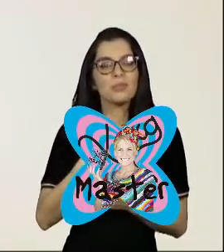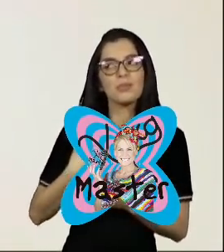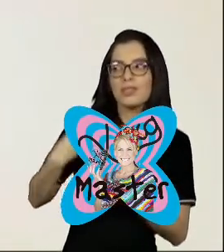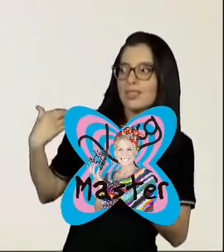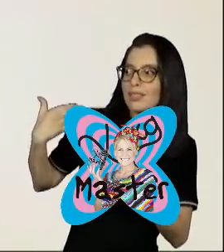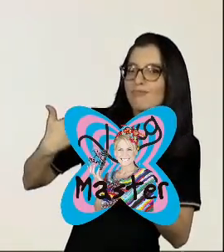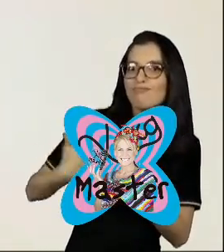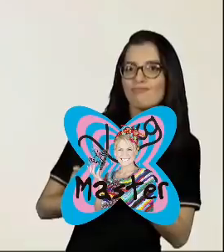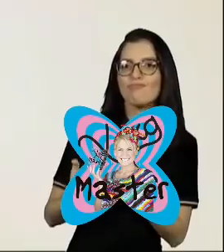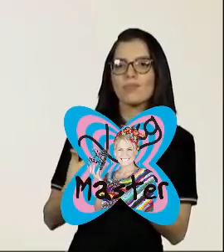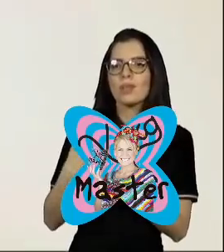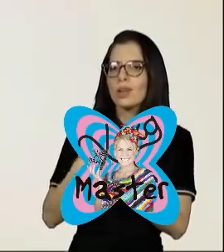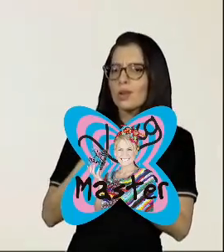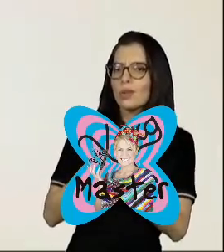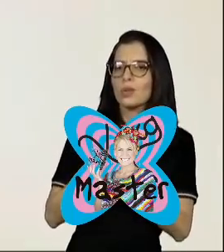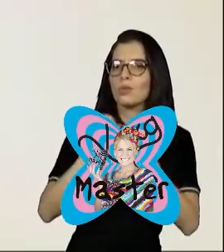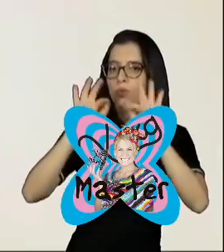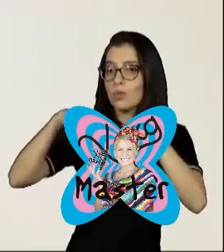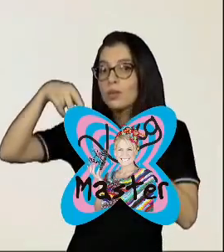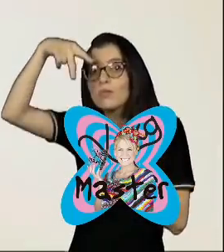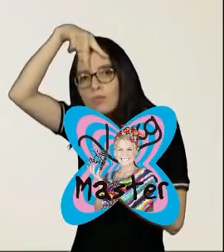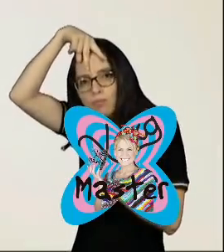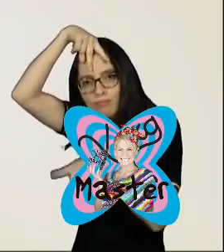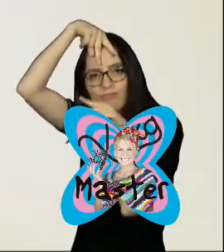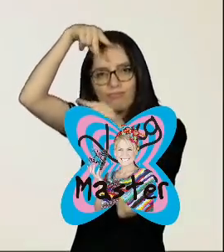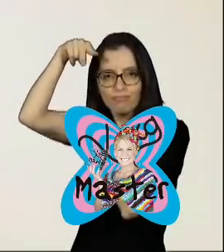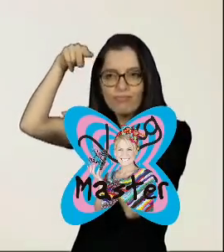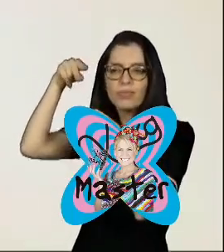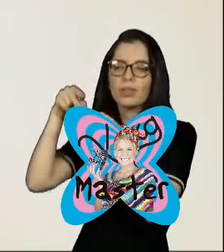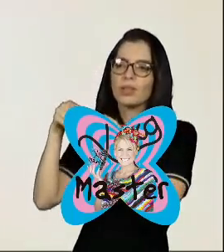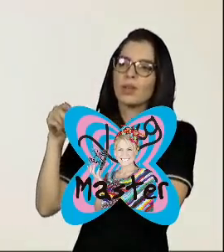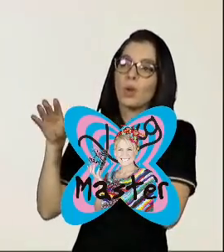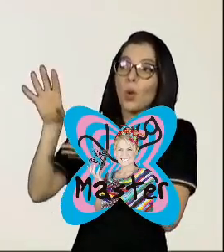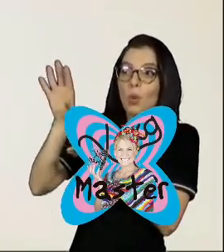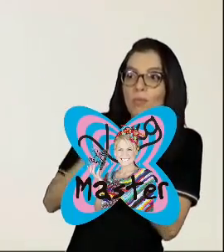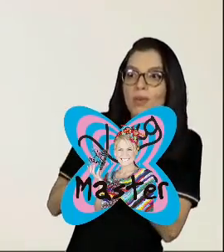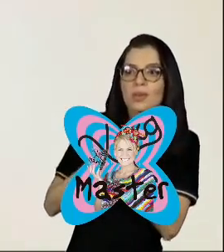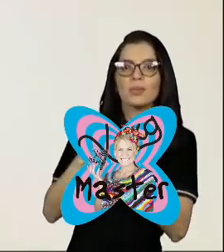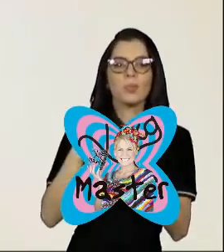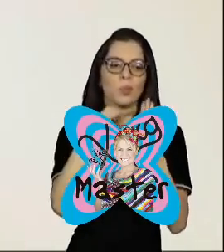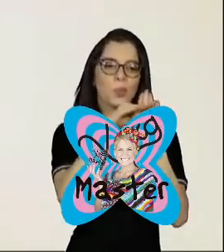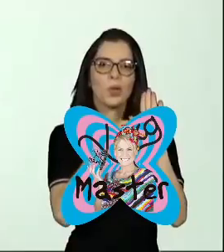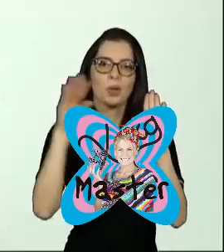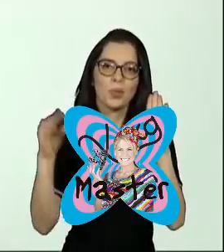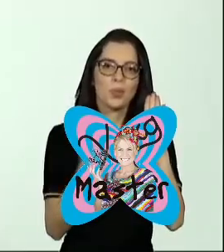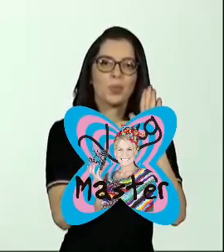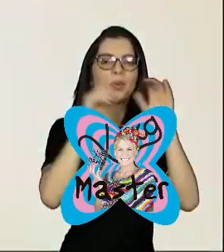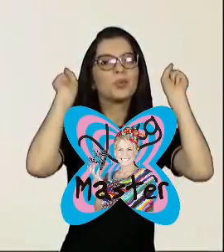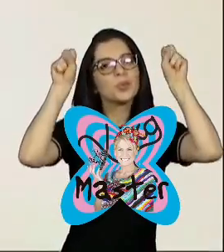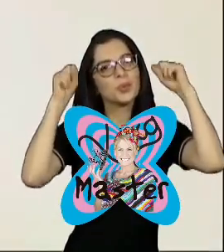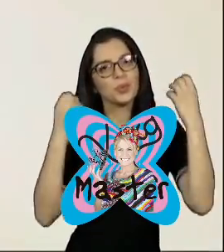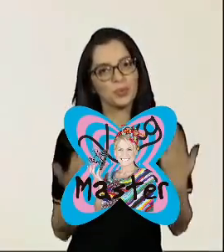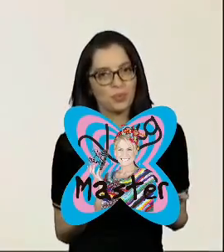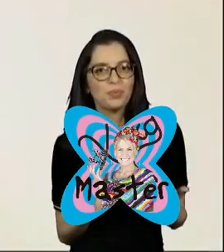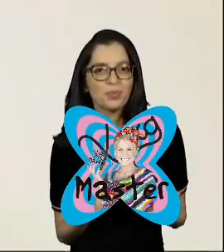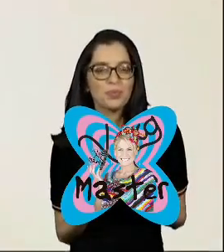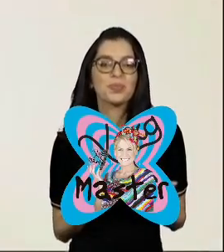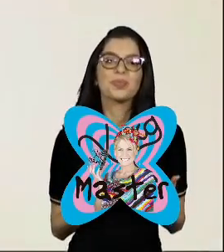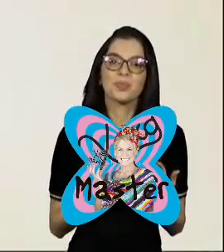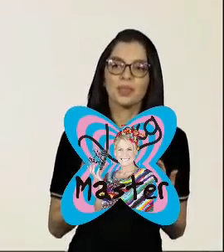por muito tempo que depois que o capitão aza parou eu trouxe a nave espacial para mim para o meu mundinho na televisão então o